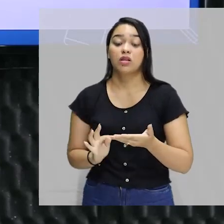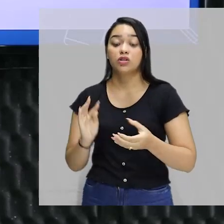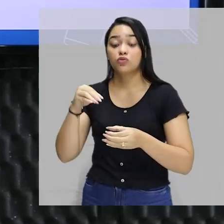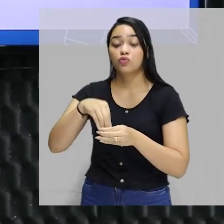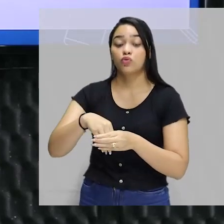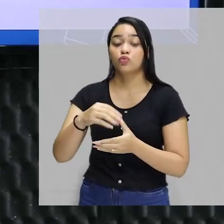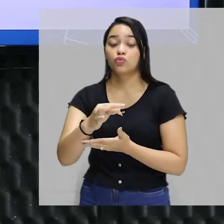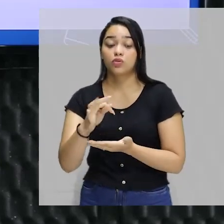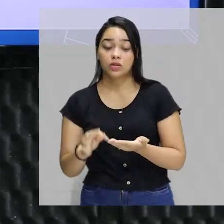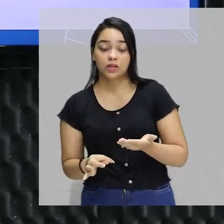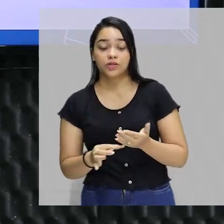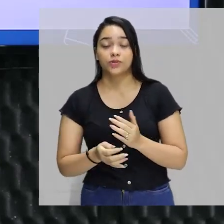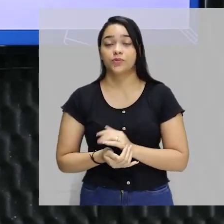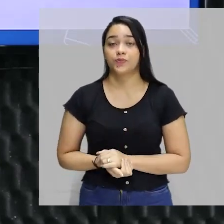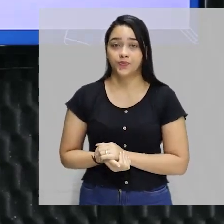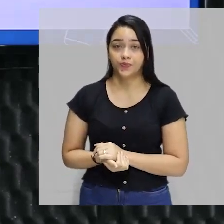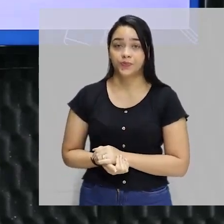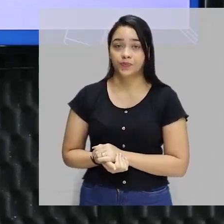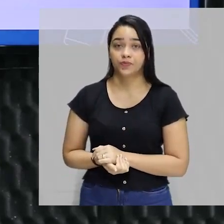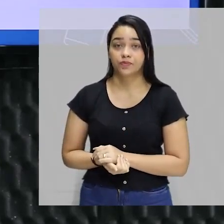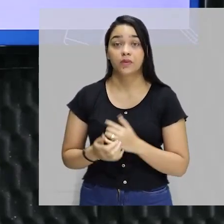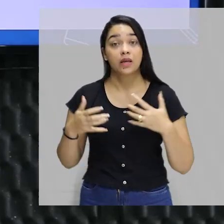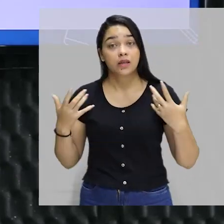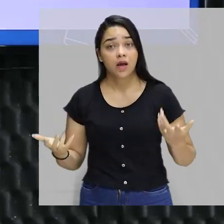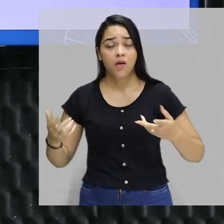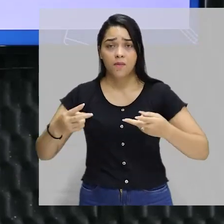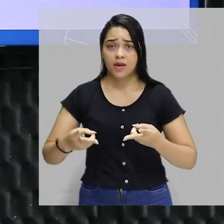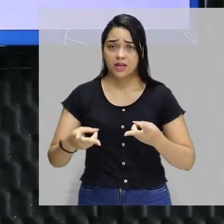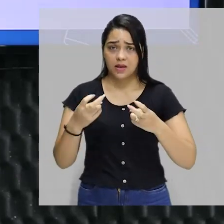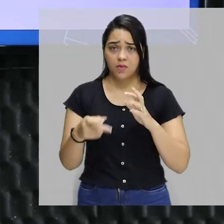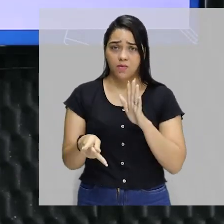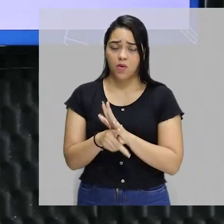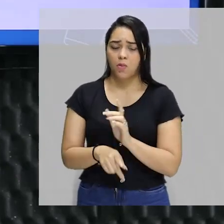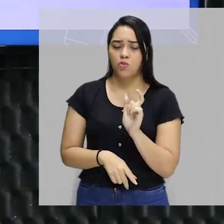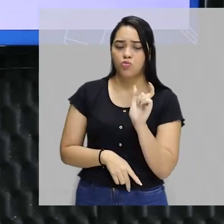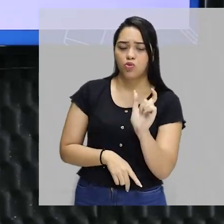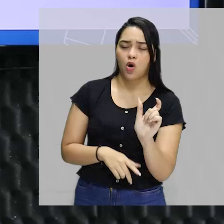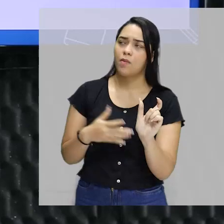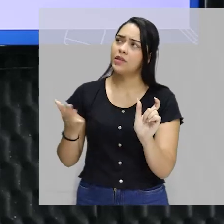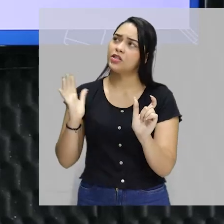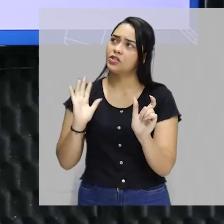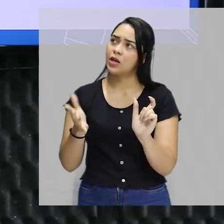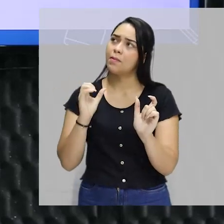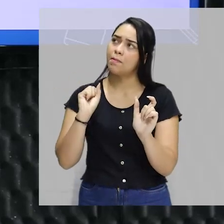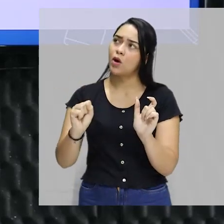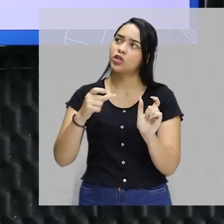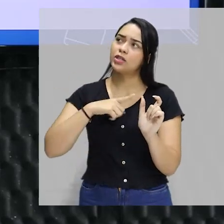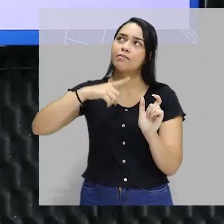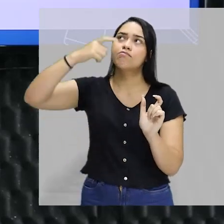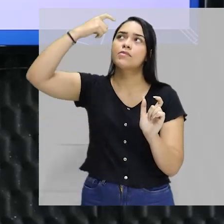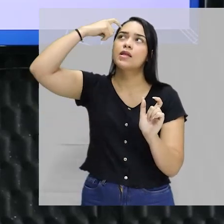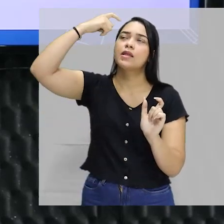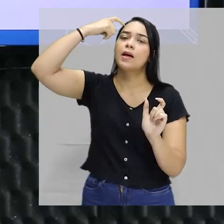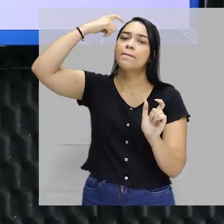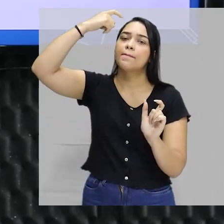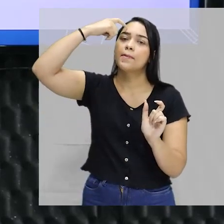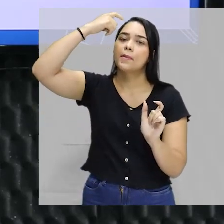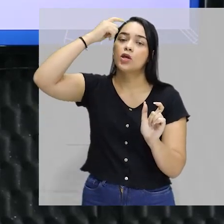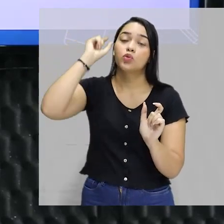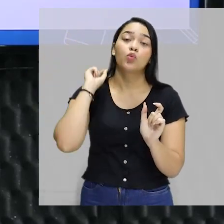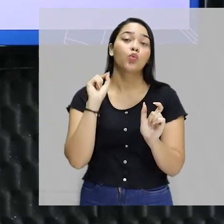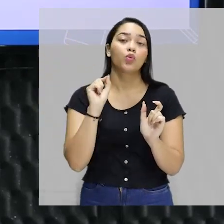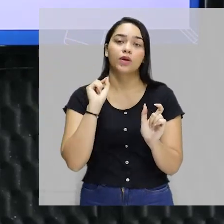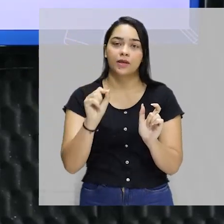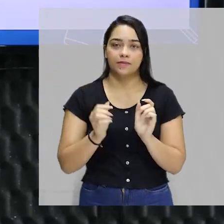a intertextualidade. Então, observem que pelo próprio nome, a gente já consegue ter ideia, né, de que